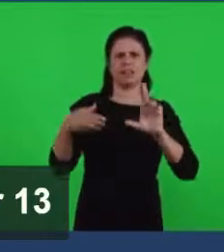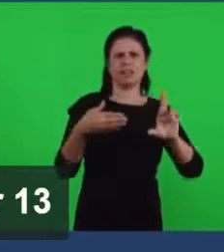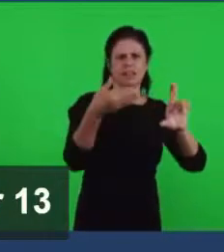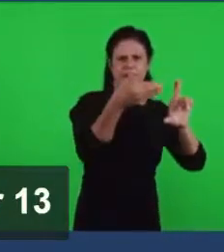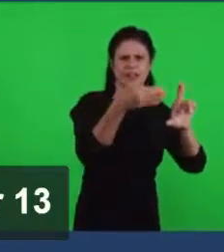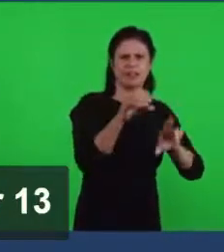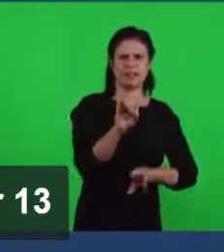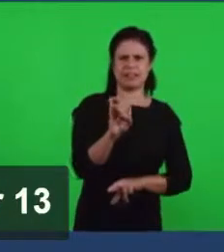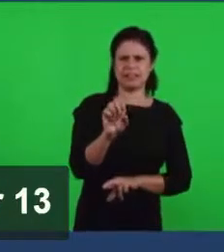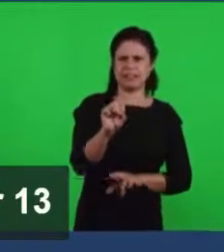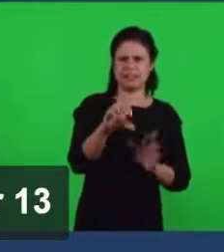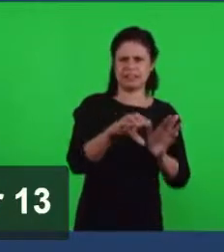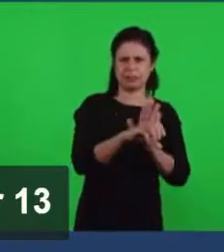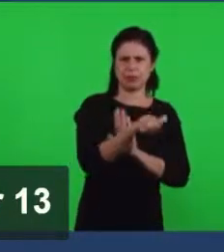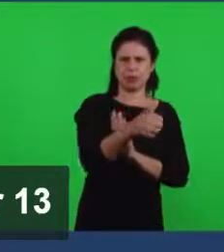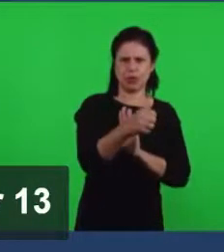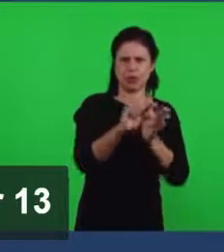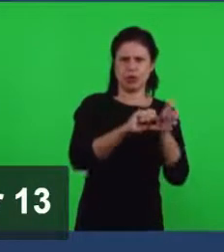2